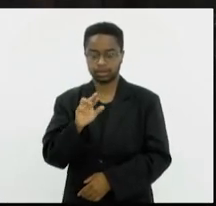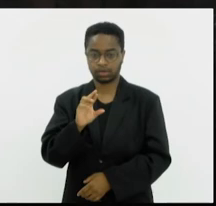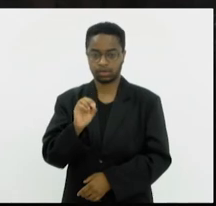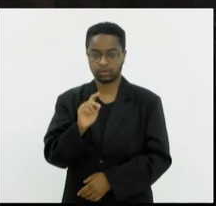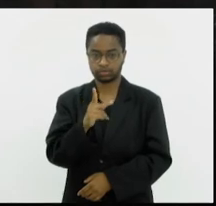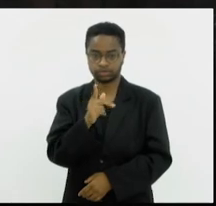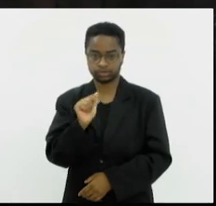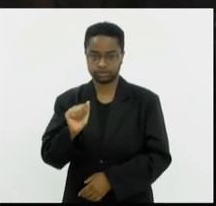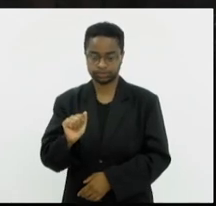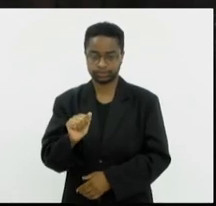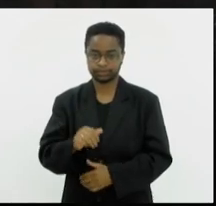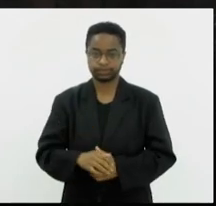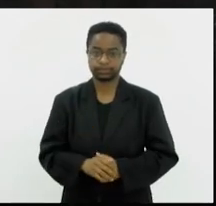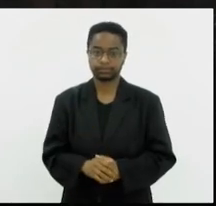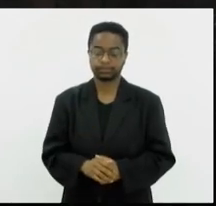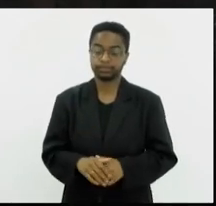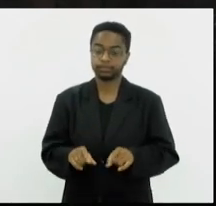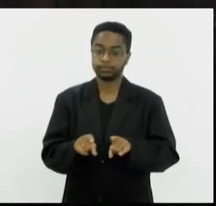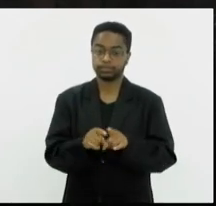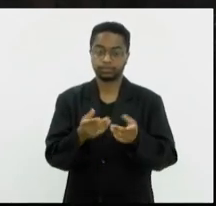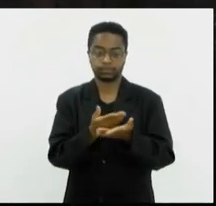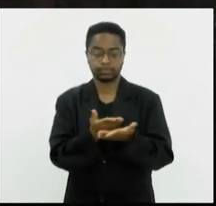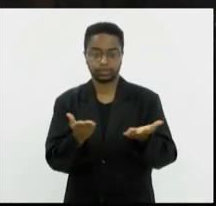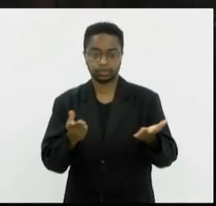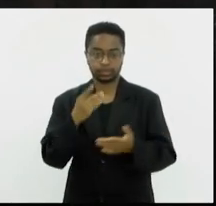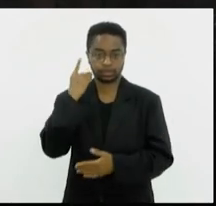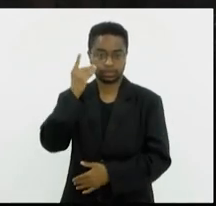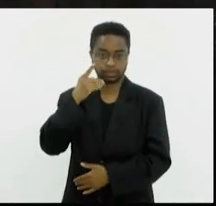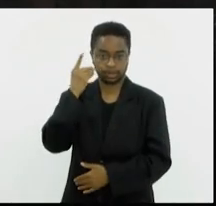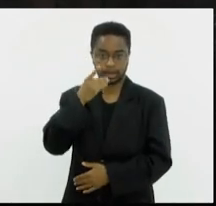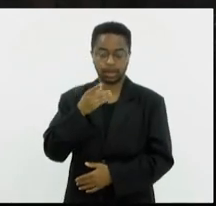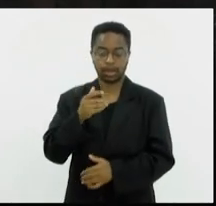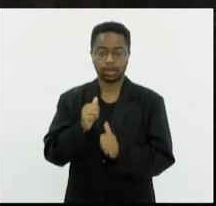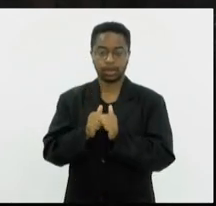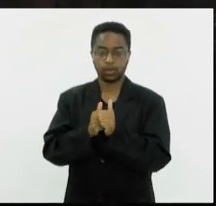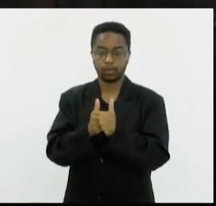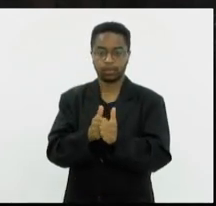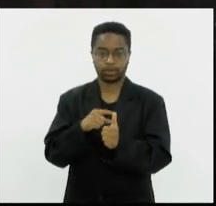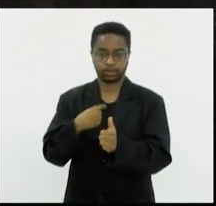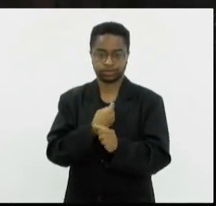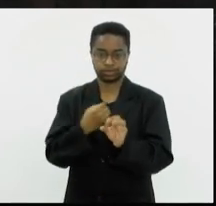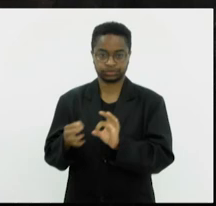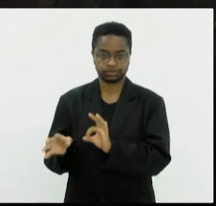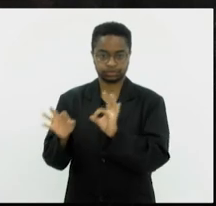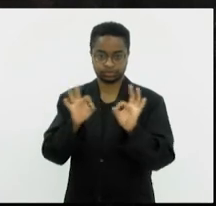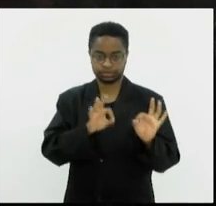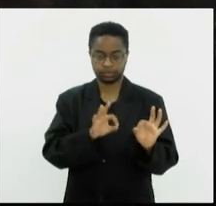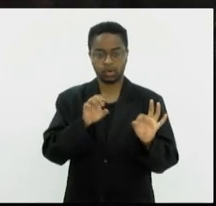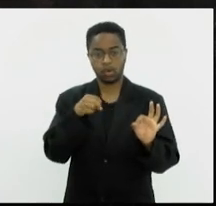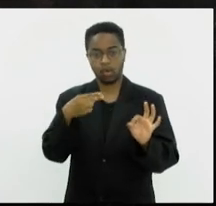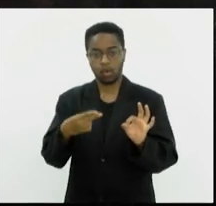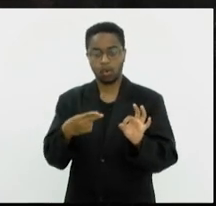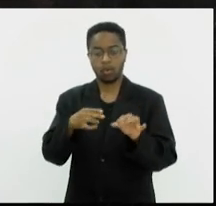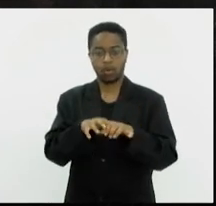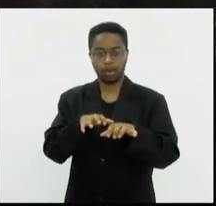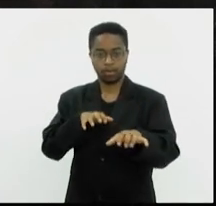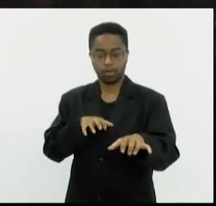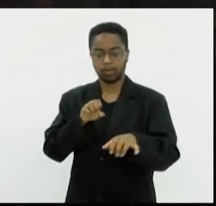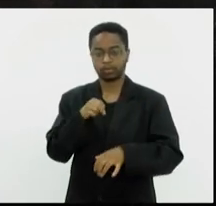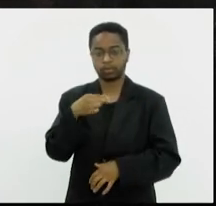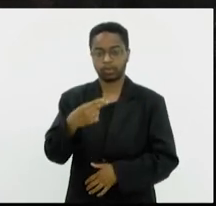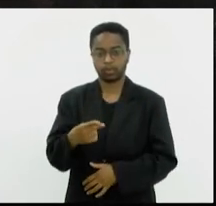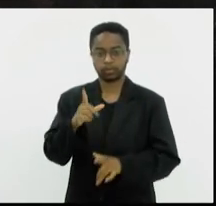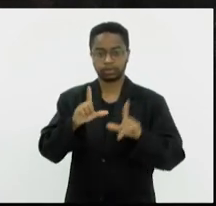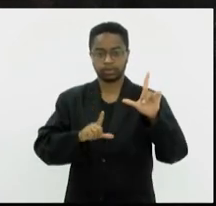Rocha e os senhoras e senhores deputados que nos acompanham ou de forma remota ou